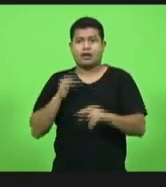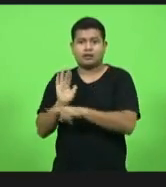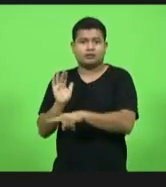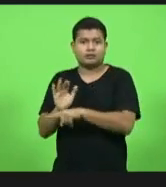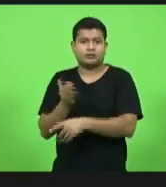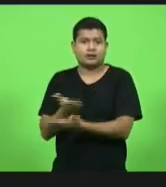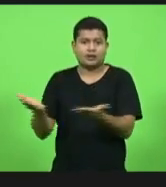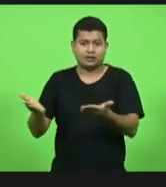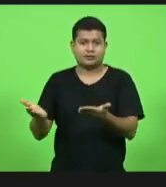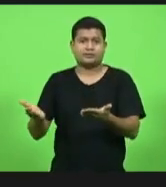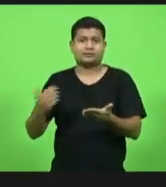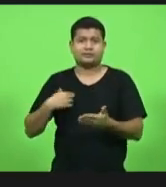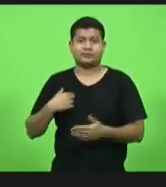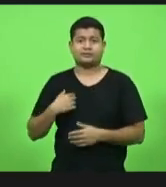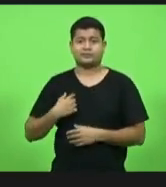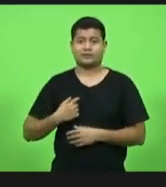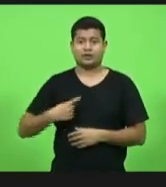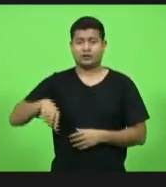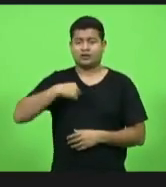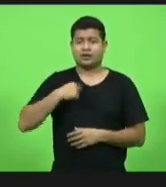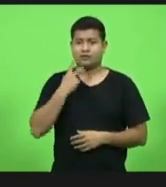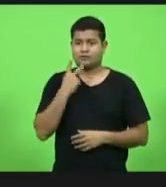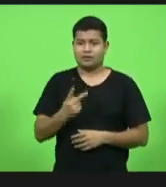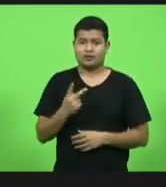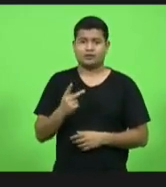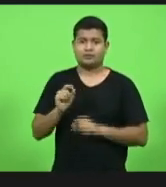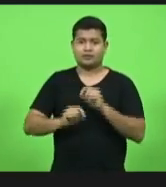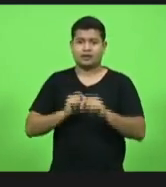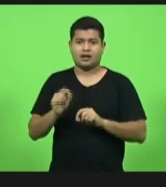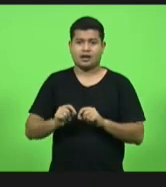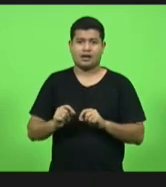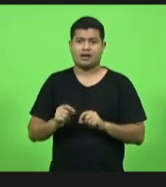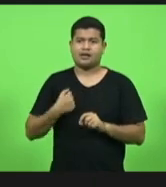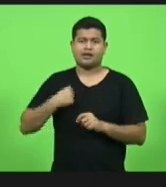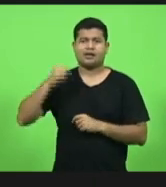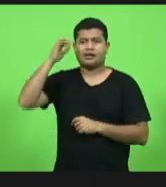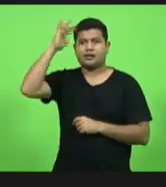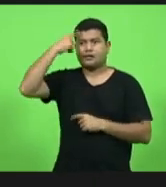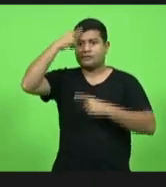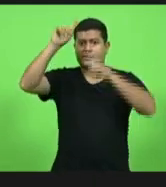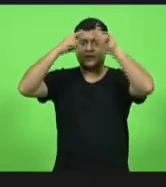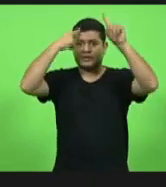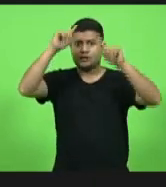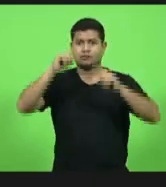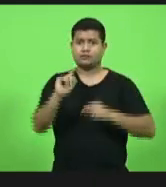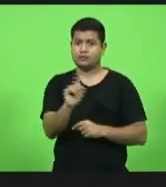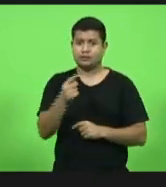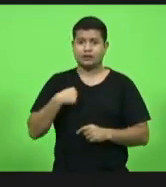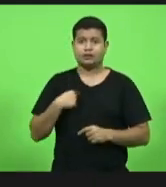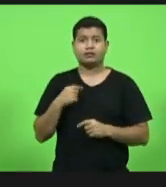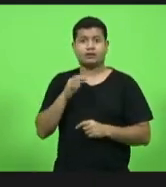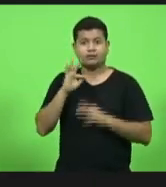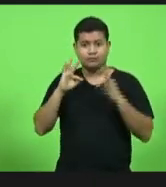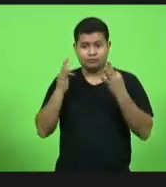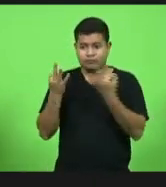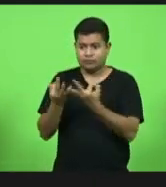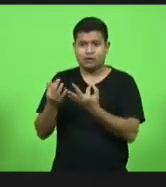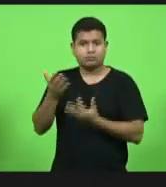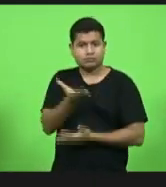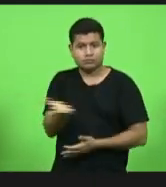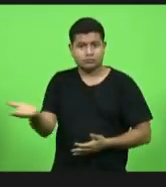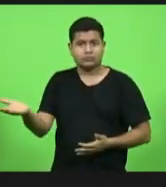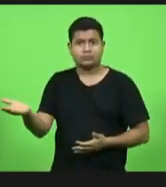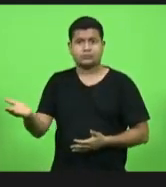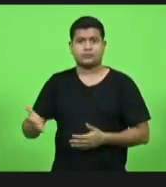é prioridade. Nós não estamos falando aqui de objetos inanimados, não estamos falando de coisas, estamos falando de famílias. E os